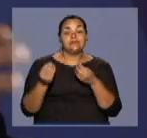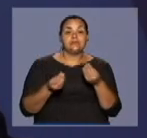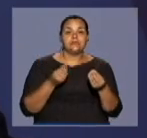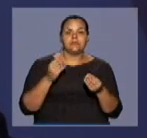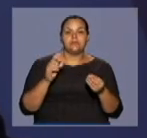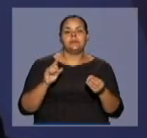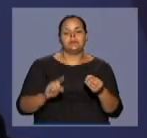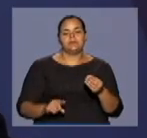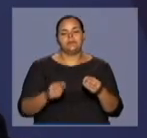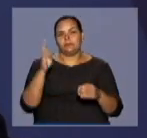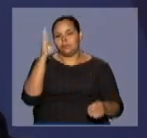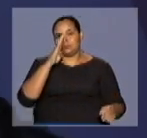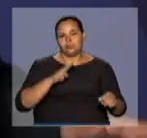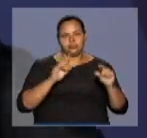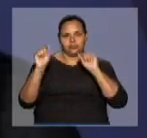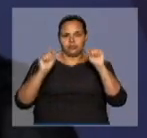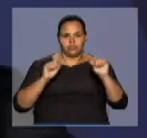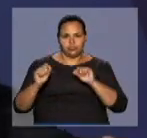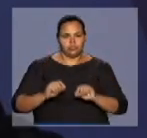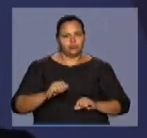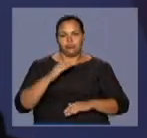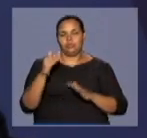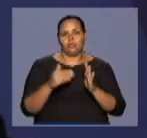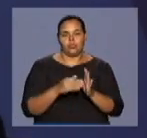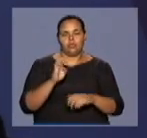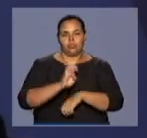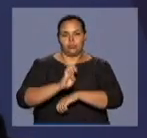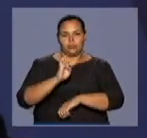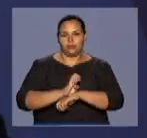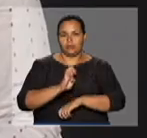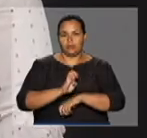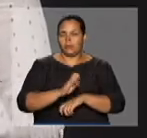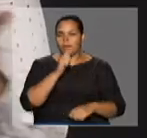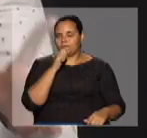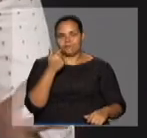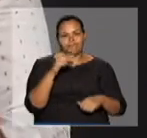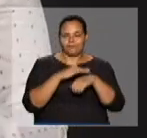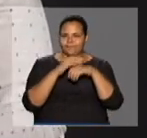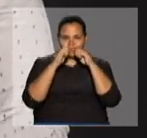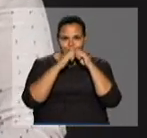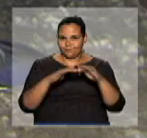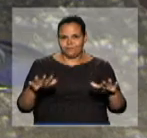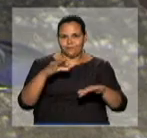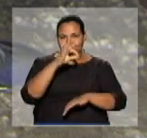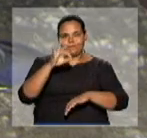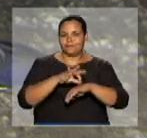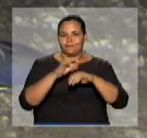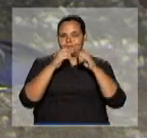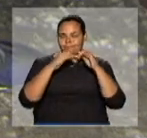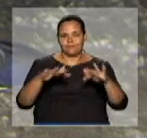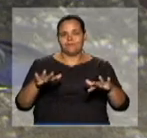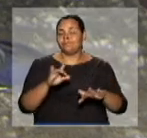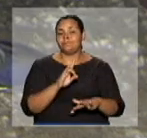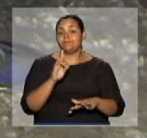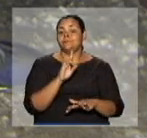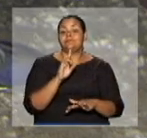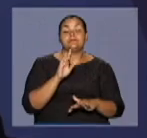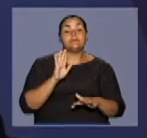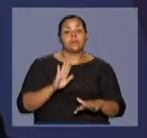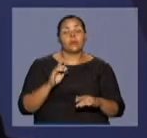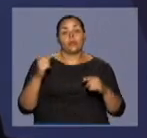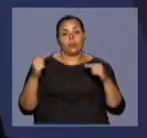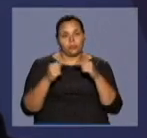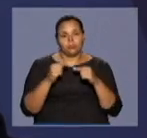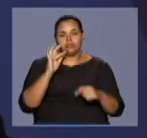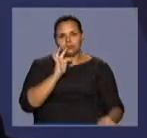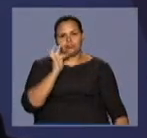as condições de saneamento do Brasil todo e particularmente do nosso estado. Para não ter essa disseminação do mosquito. É isso que a gente precisa. Esse é